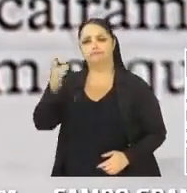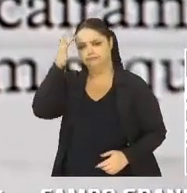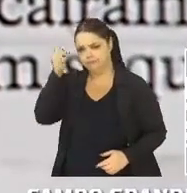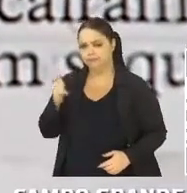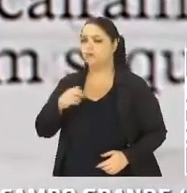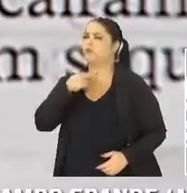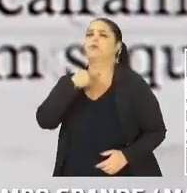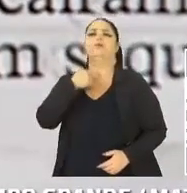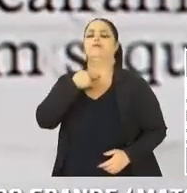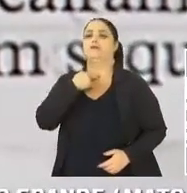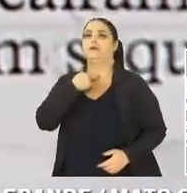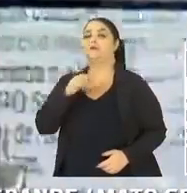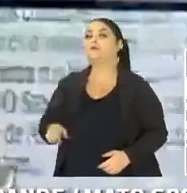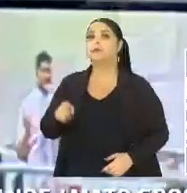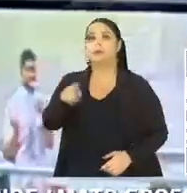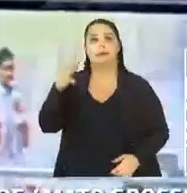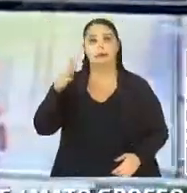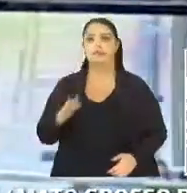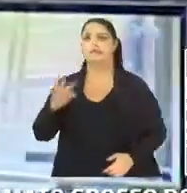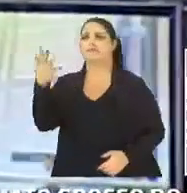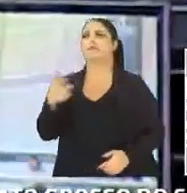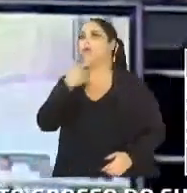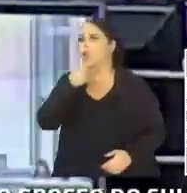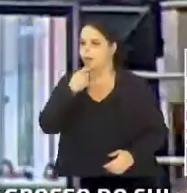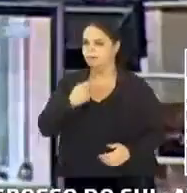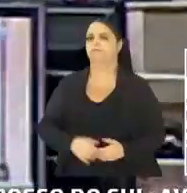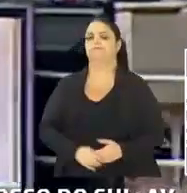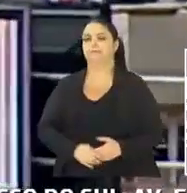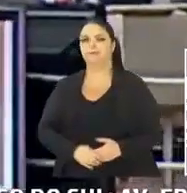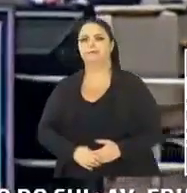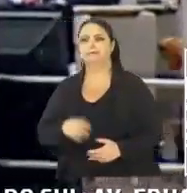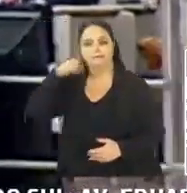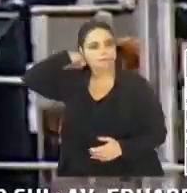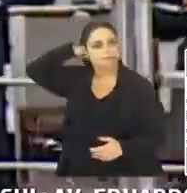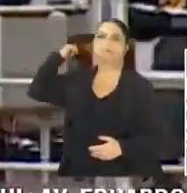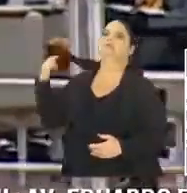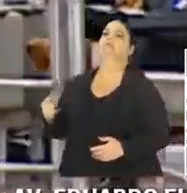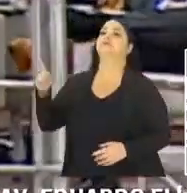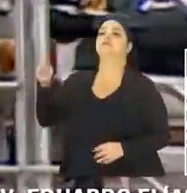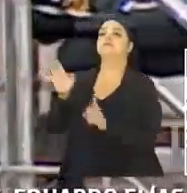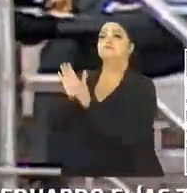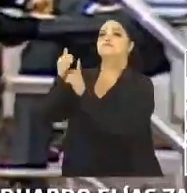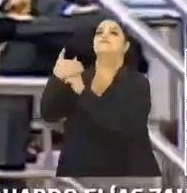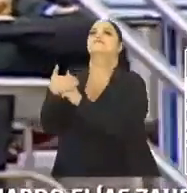Você não vê hipocrisia nesses homens que se refugiavam em